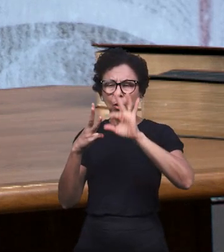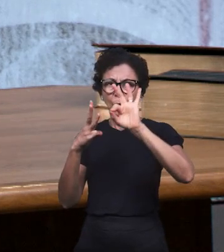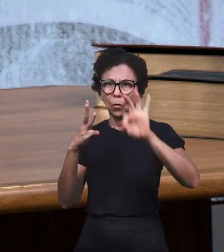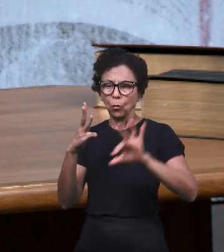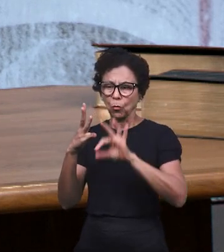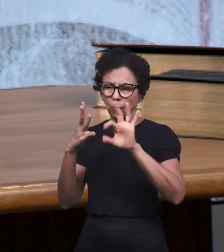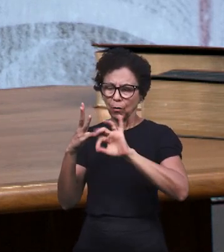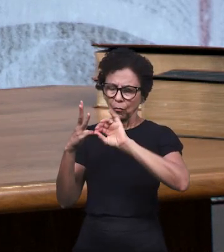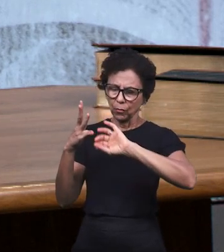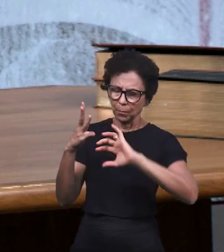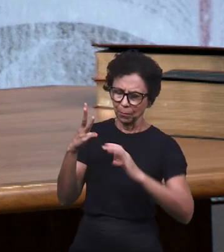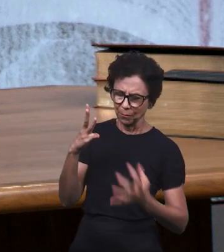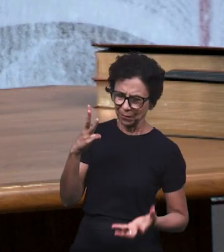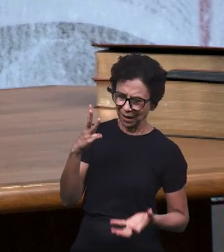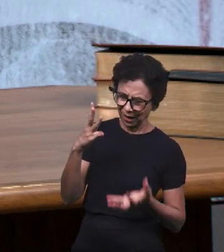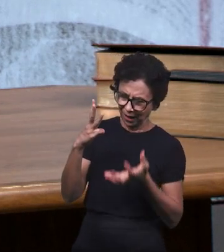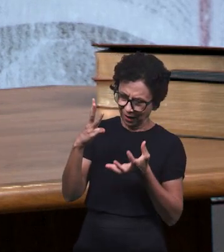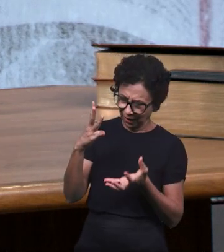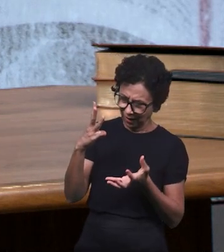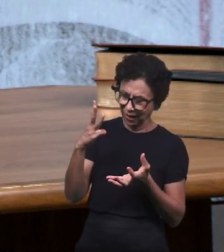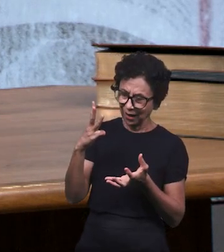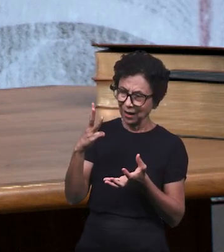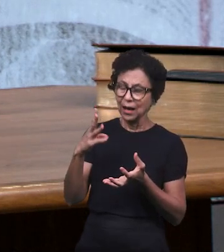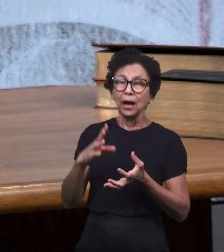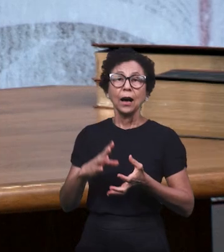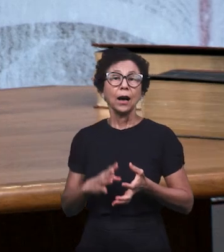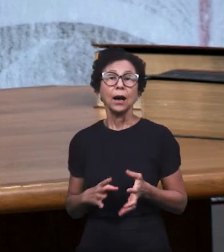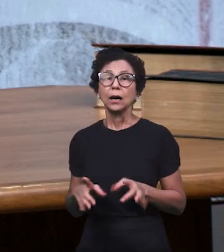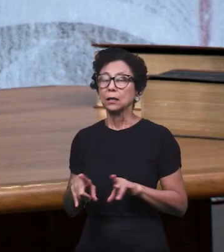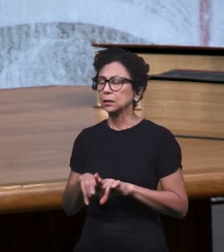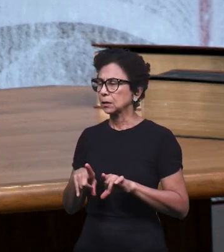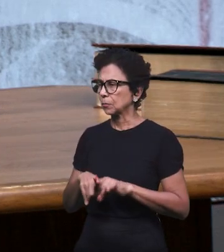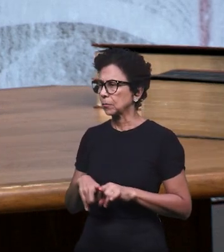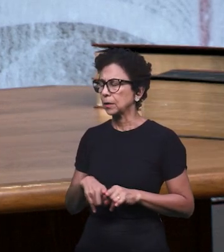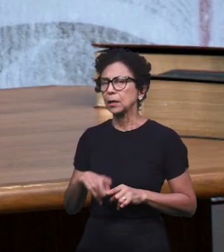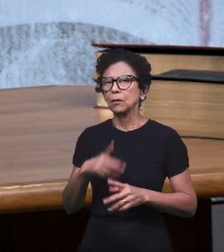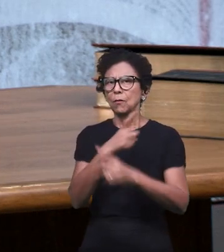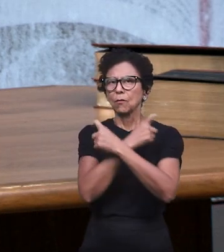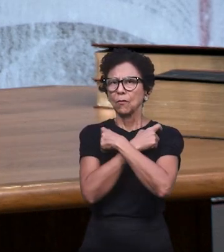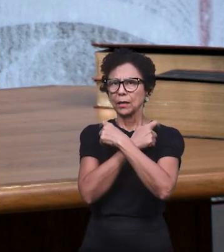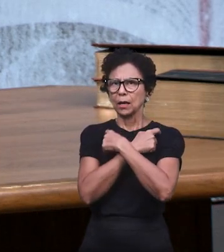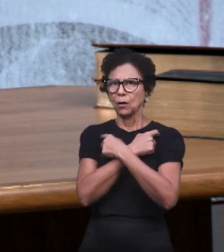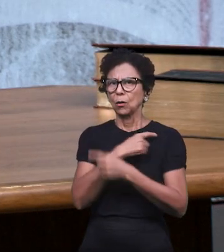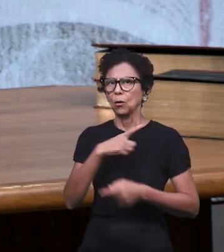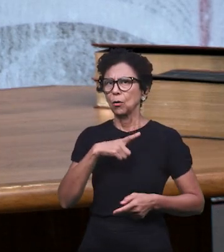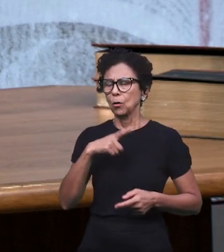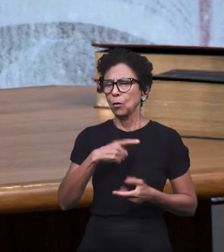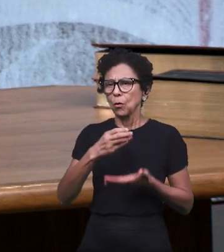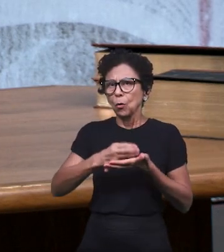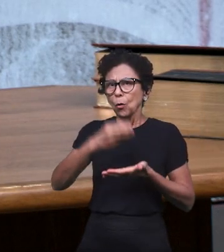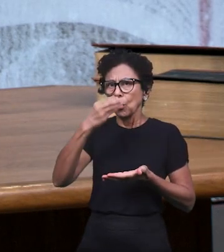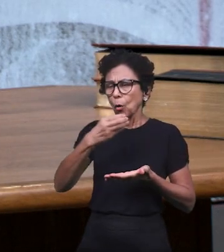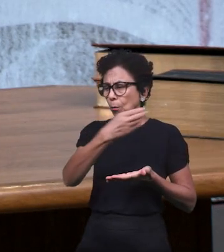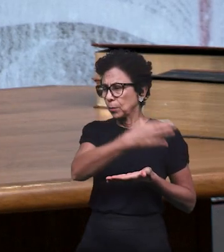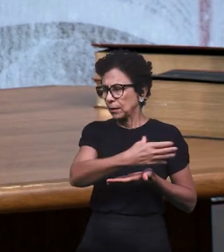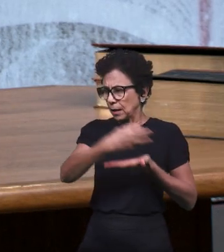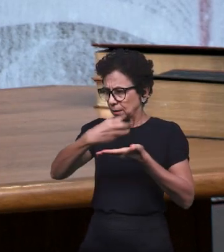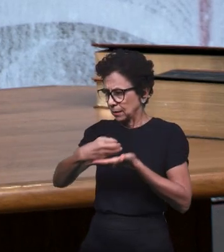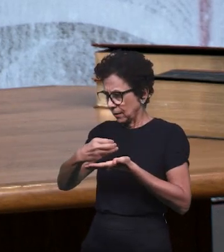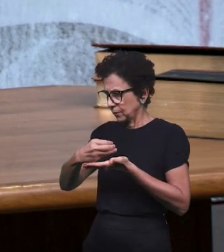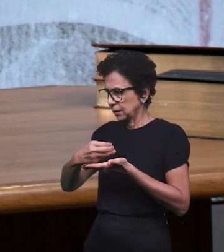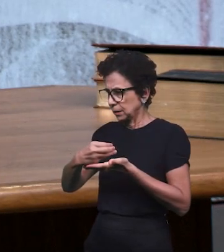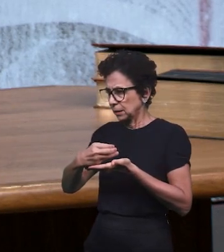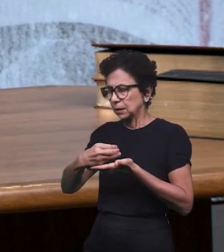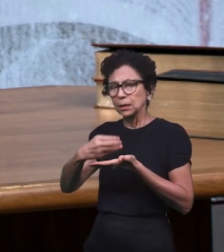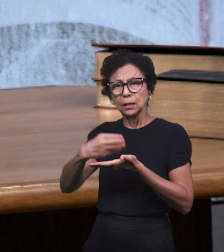o copo de Faraó estava na minha mão, e eu tomava as uvas, e as espremia no copo de Faraó,